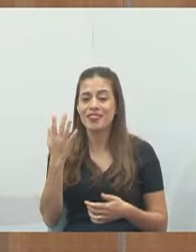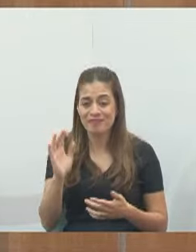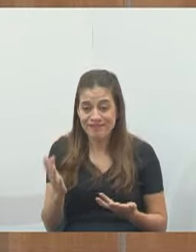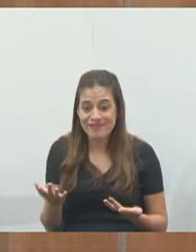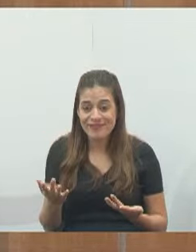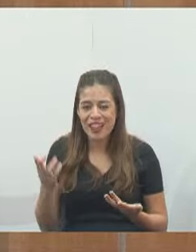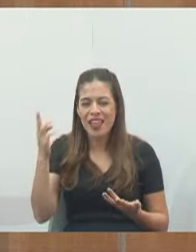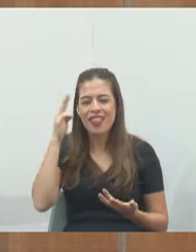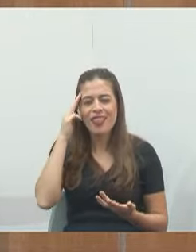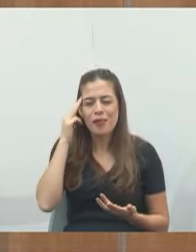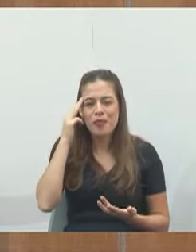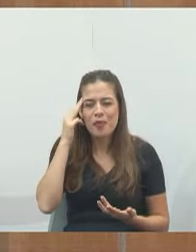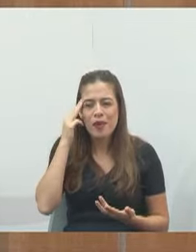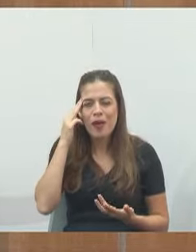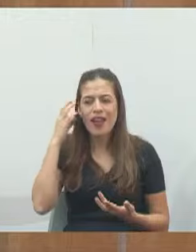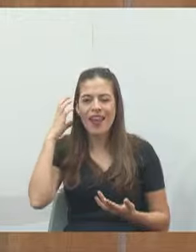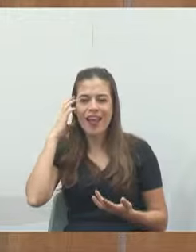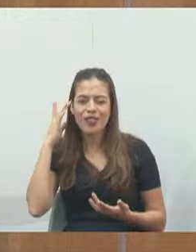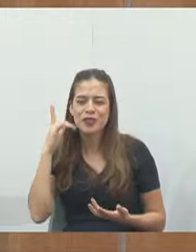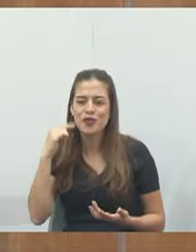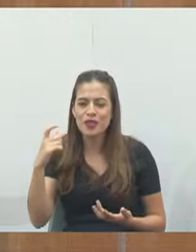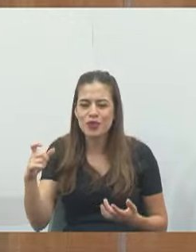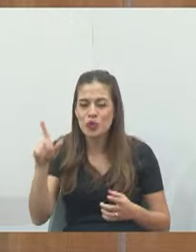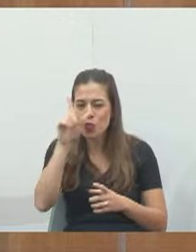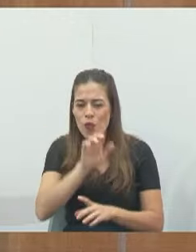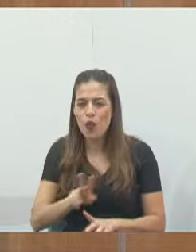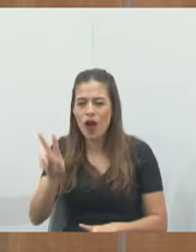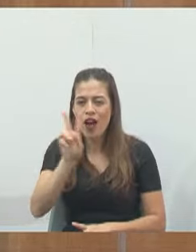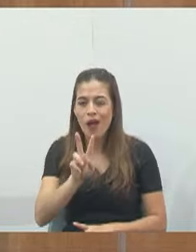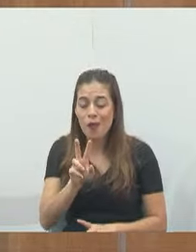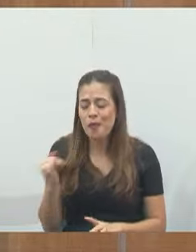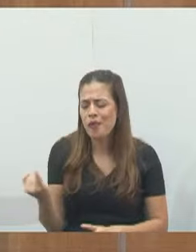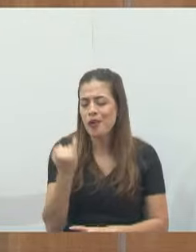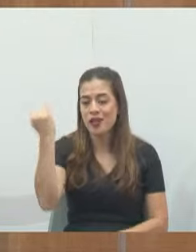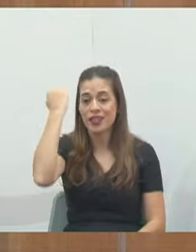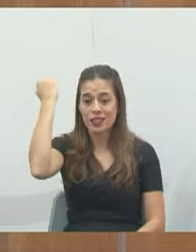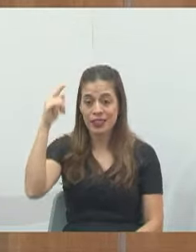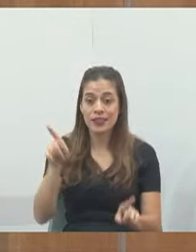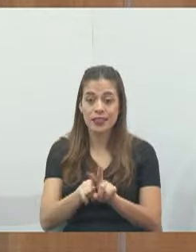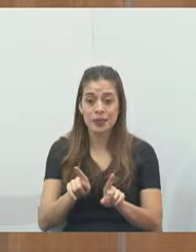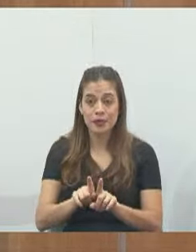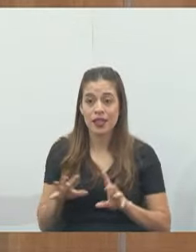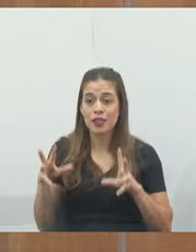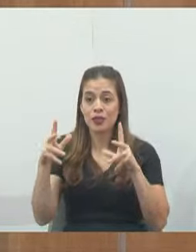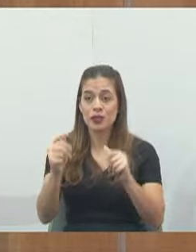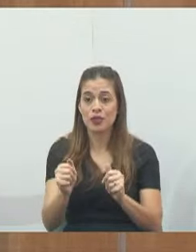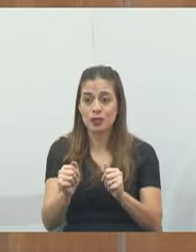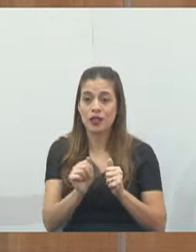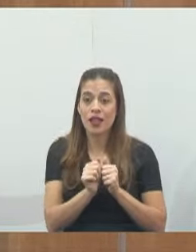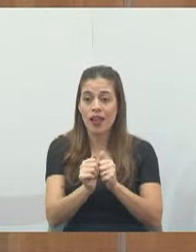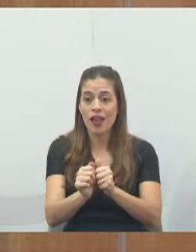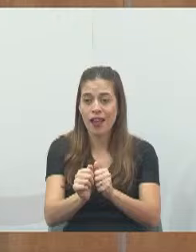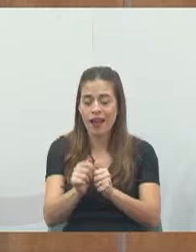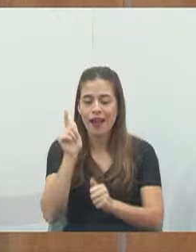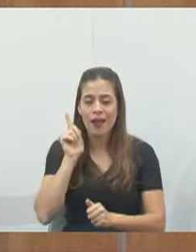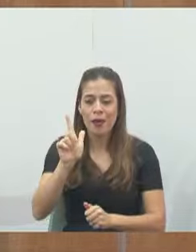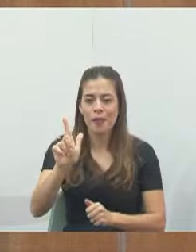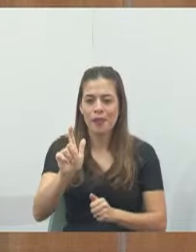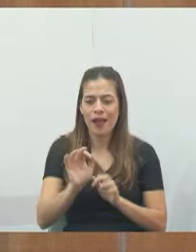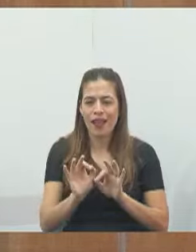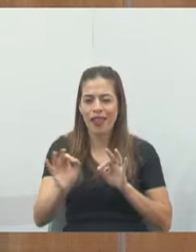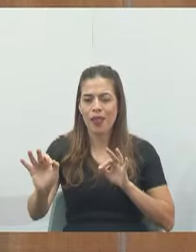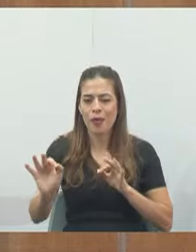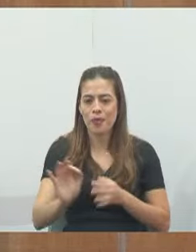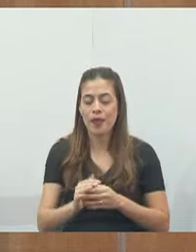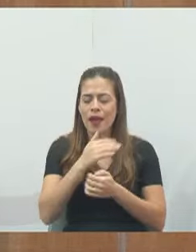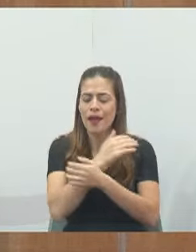ter essa memória audiovisual é muito importante, além daqueles que conseguem acompanhar à distância. Então, o meu